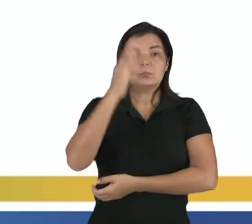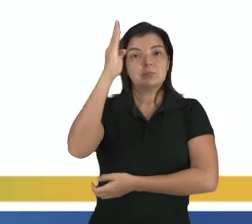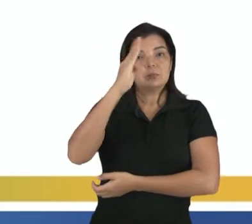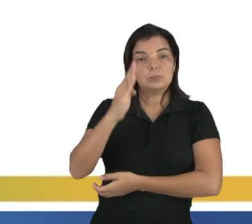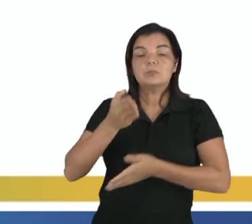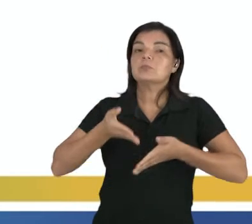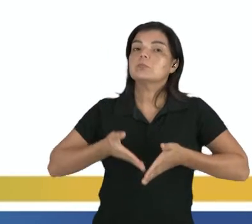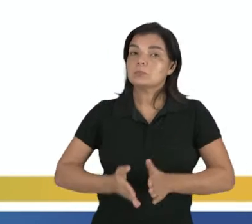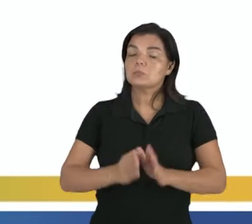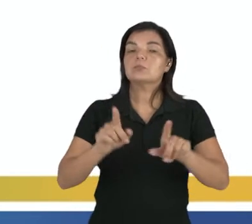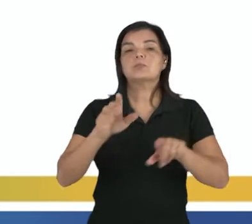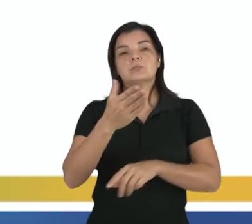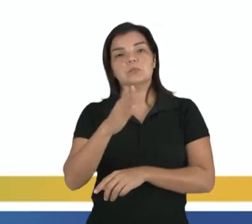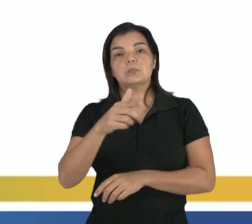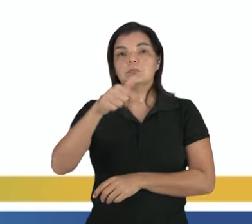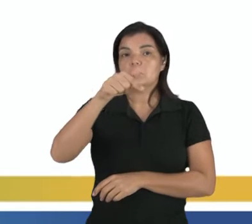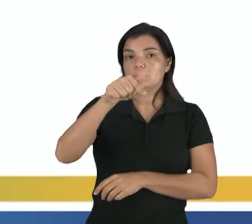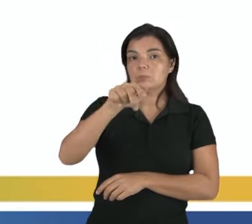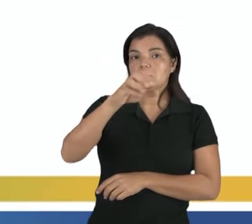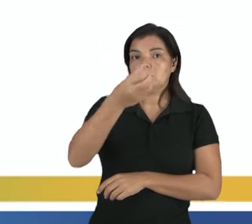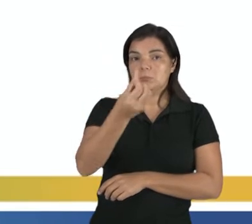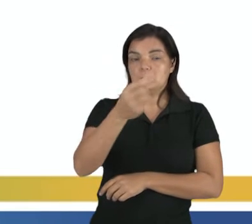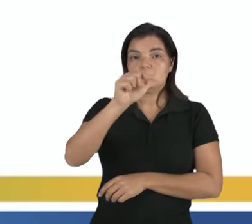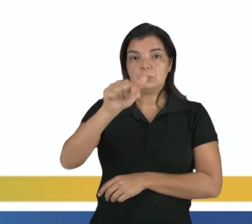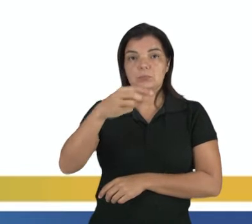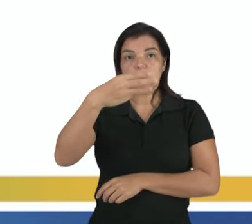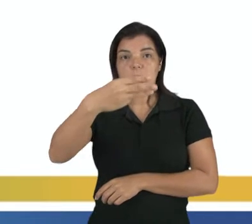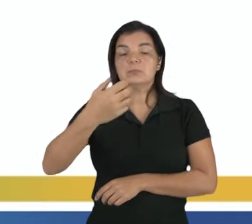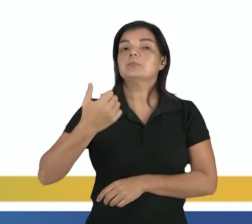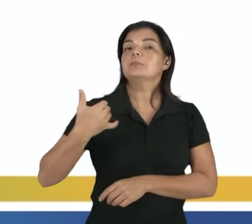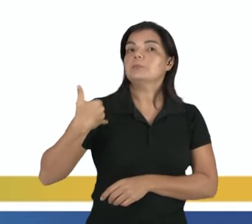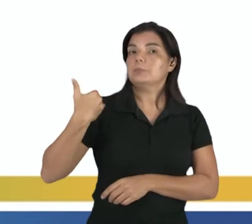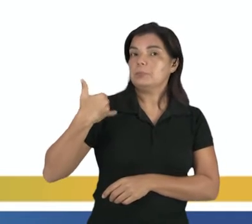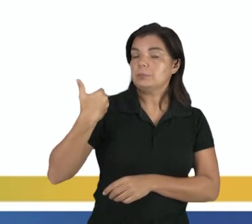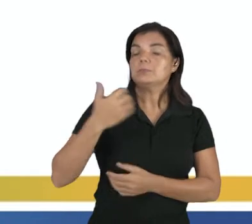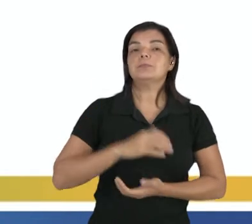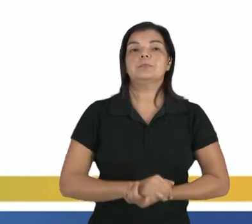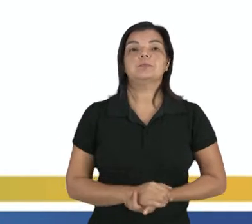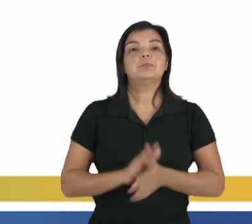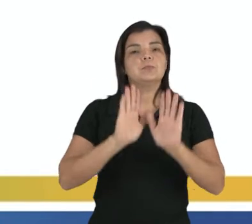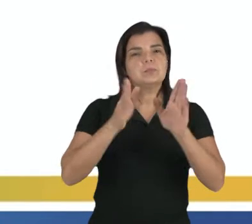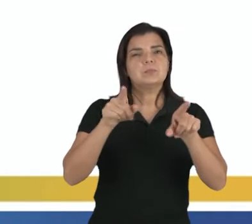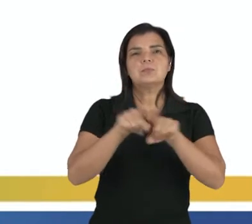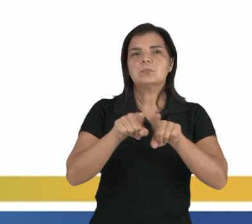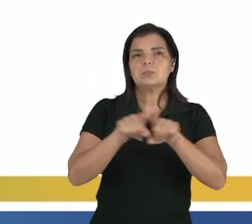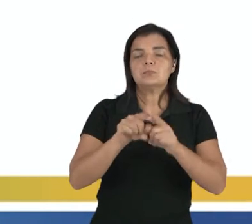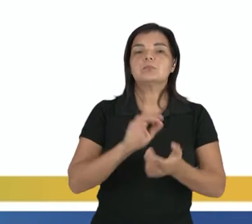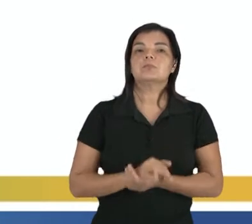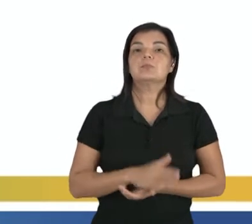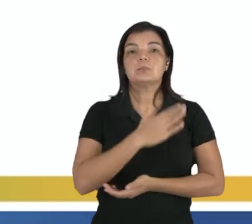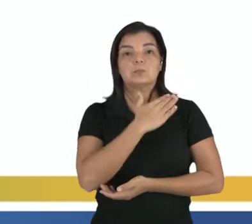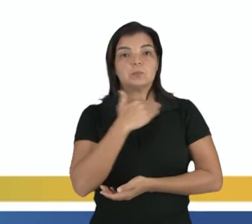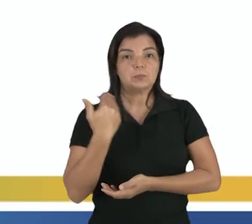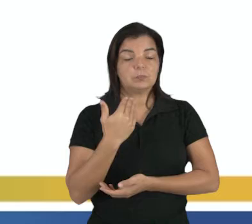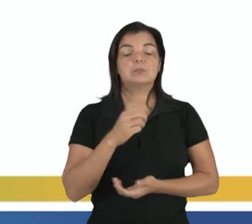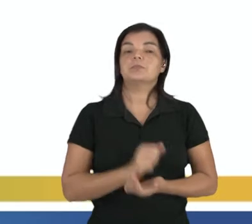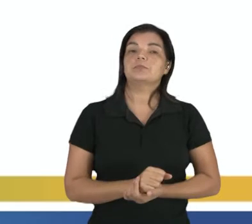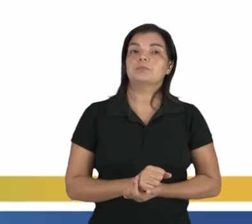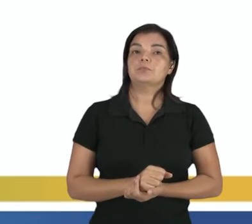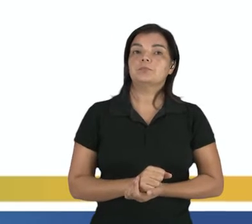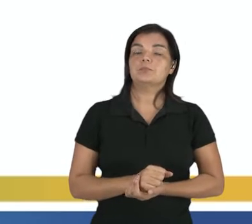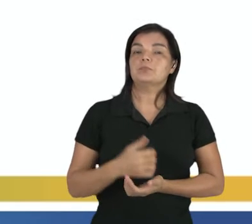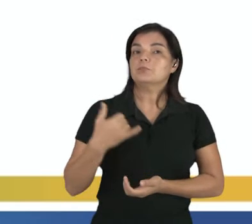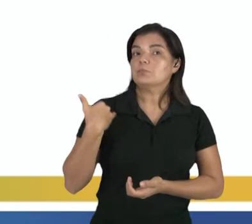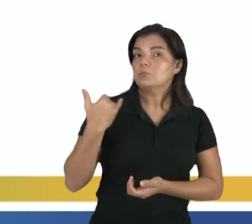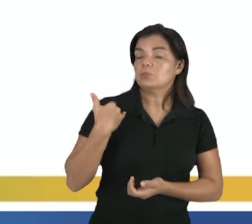brasileira ao nascer é em torno de 76,3 anos. Já a probabilidade de óbito até 1 ano de idade